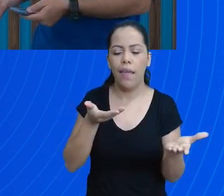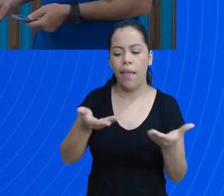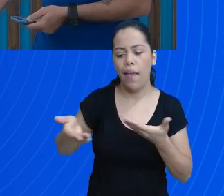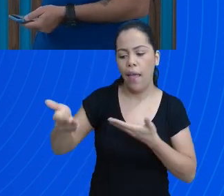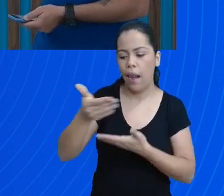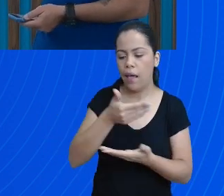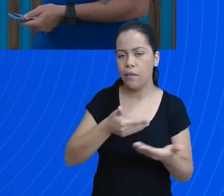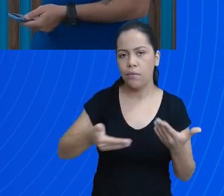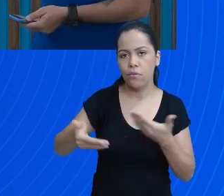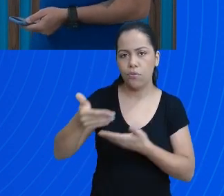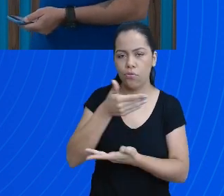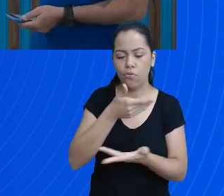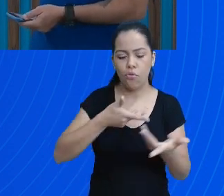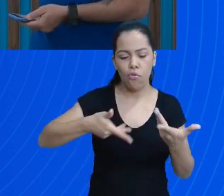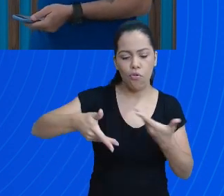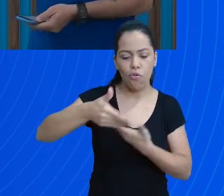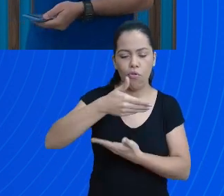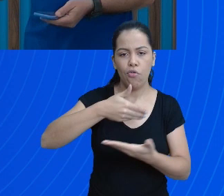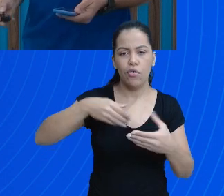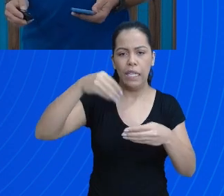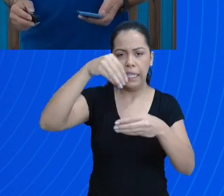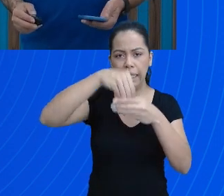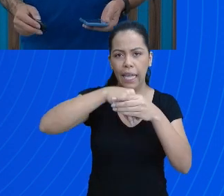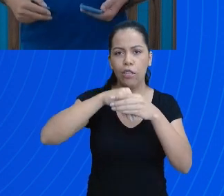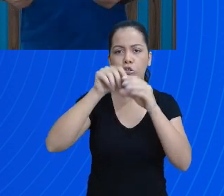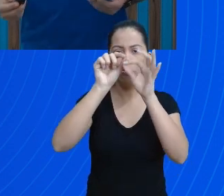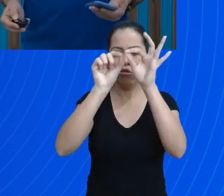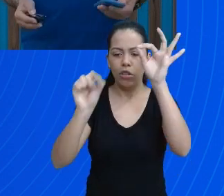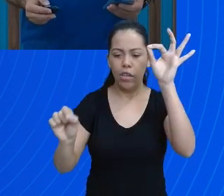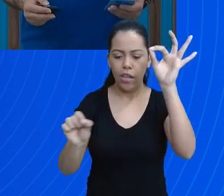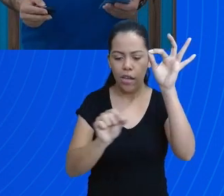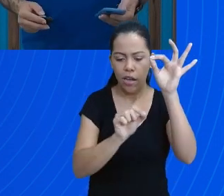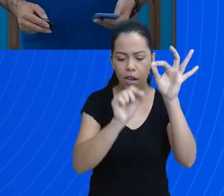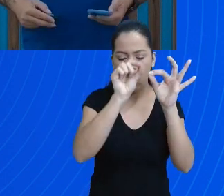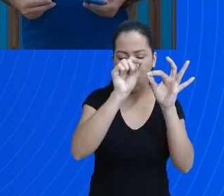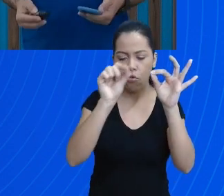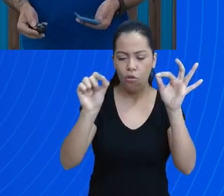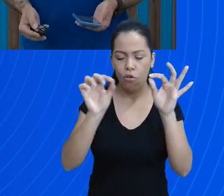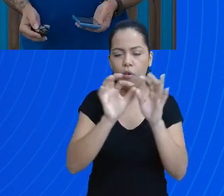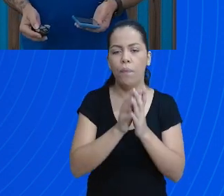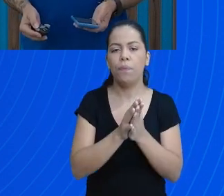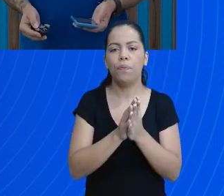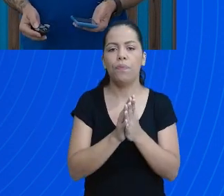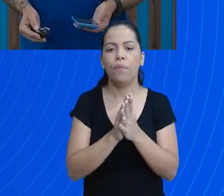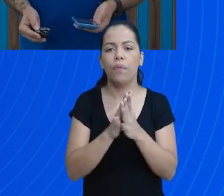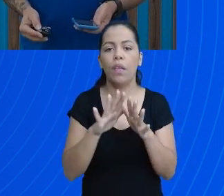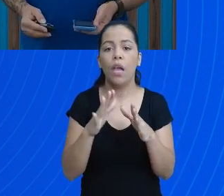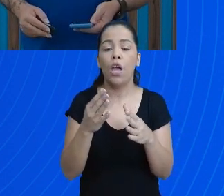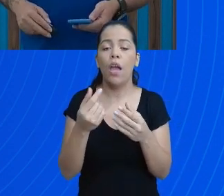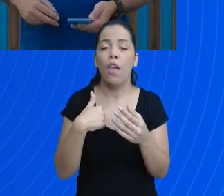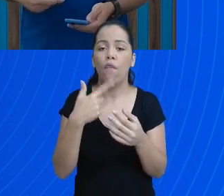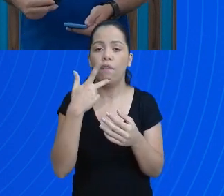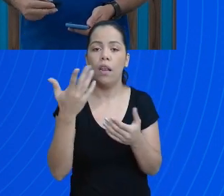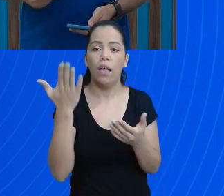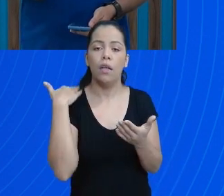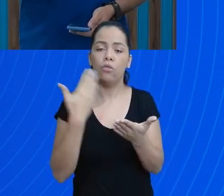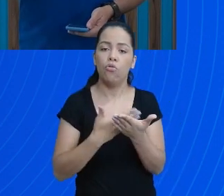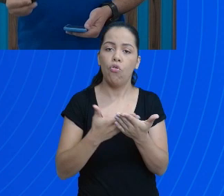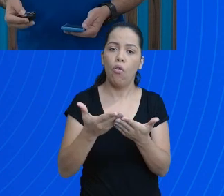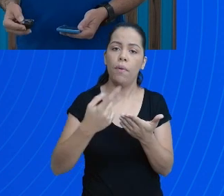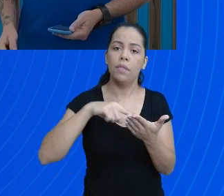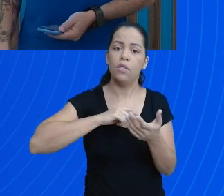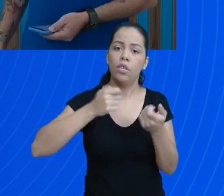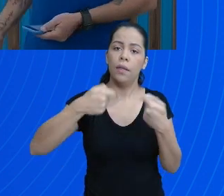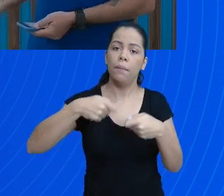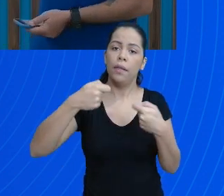Triângulo Retângulo, vamos tentar entender o nome do conteúdo. Como eu disse no início, é importante quando a gente vai estudar algo de matemática, tentar entender o